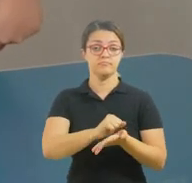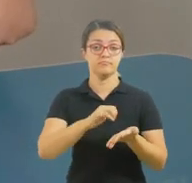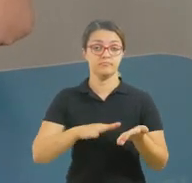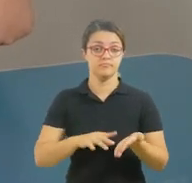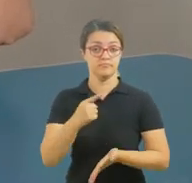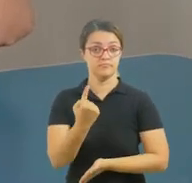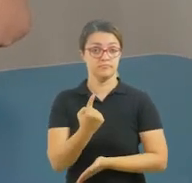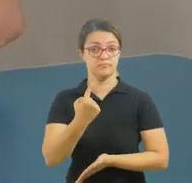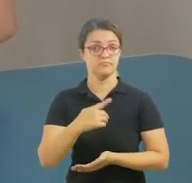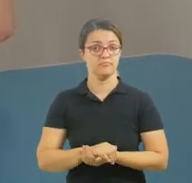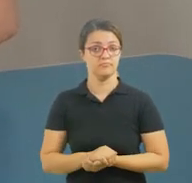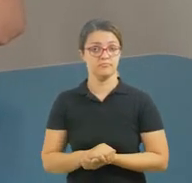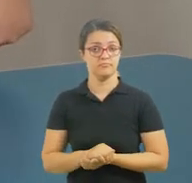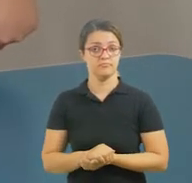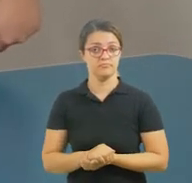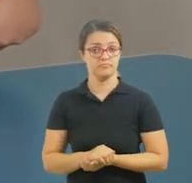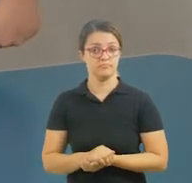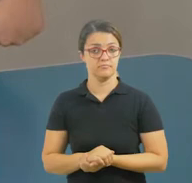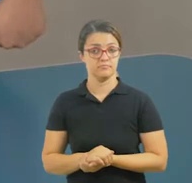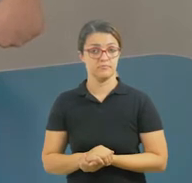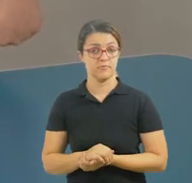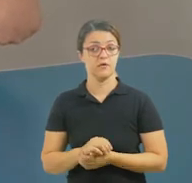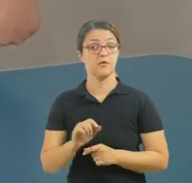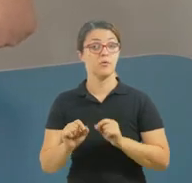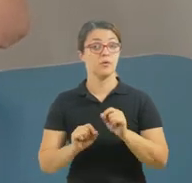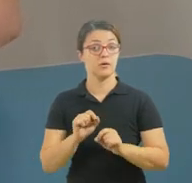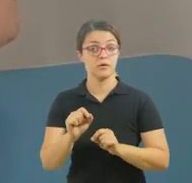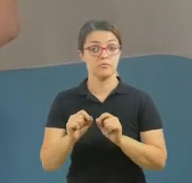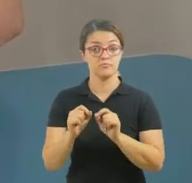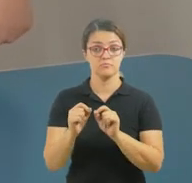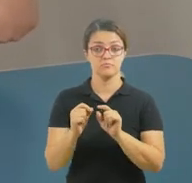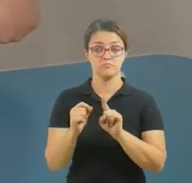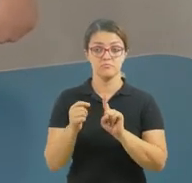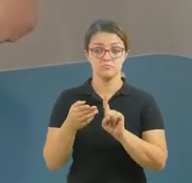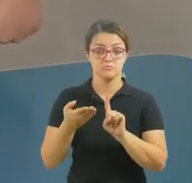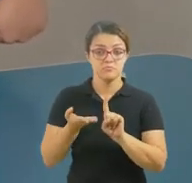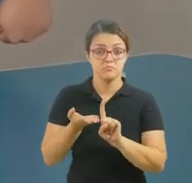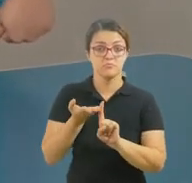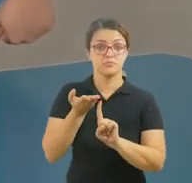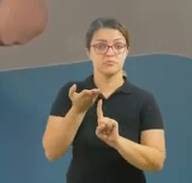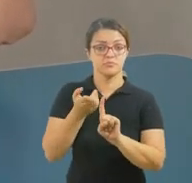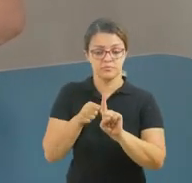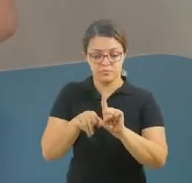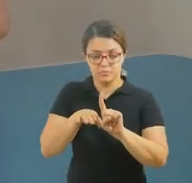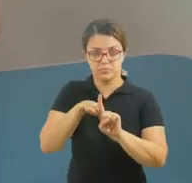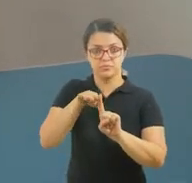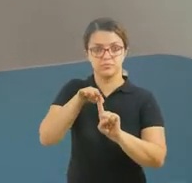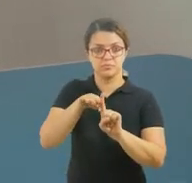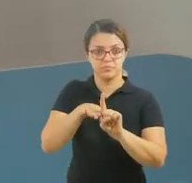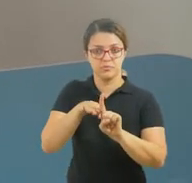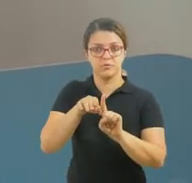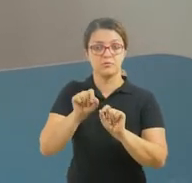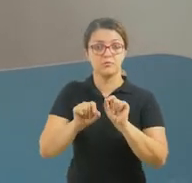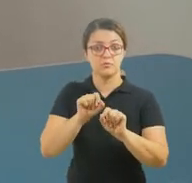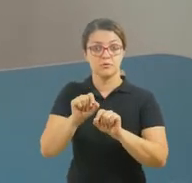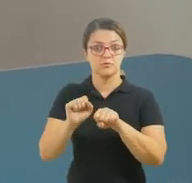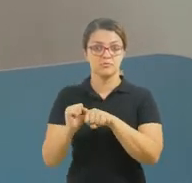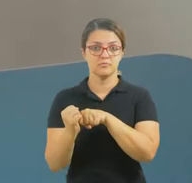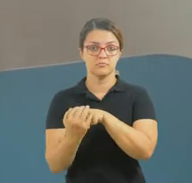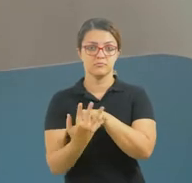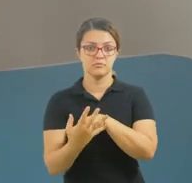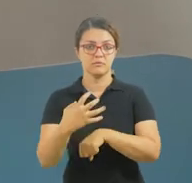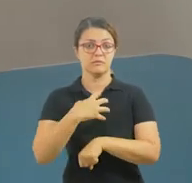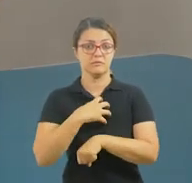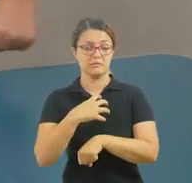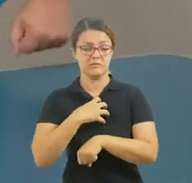atividade 1, nós vamos trabalhar com temperaturas, reconhecendo temperaturas. Um dos sintomas do novo coronavírus é a